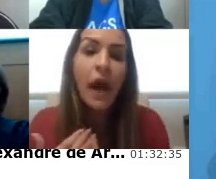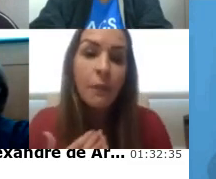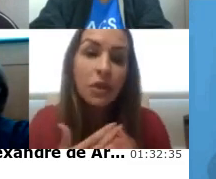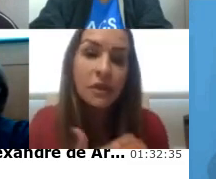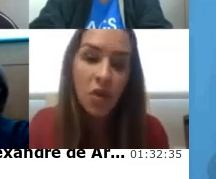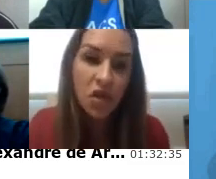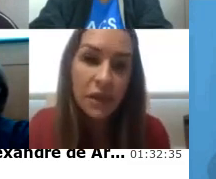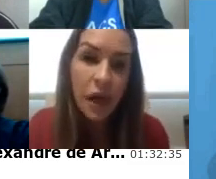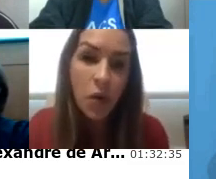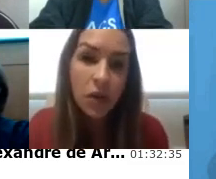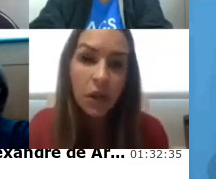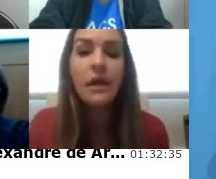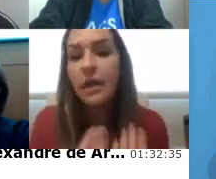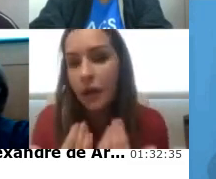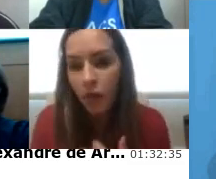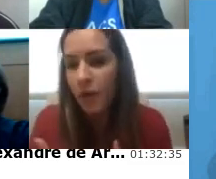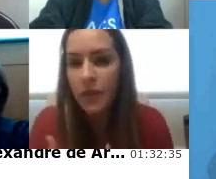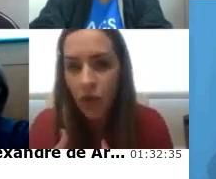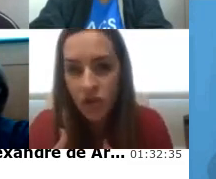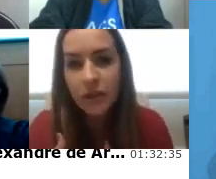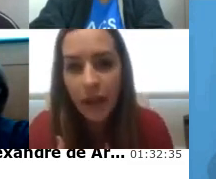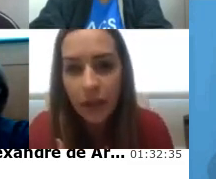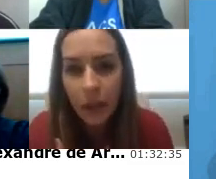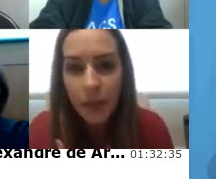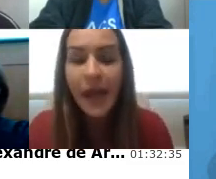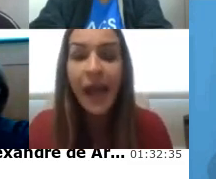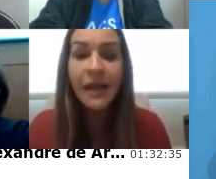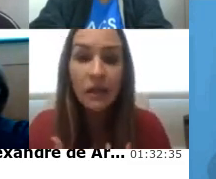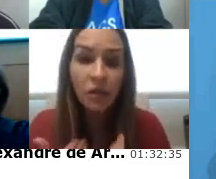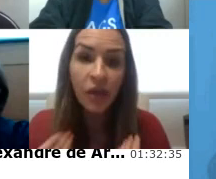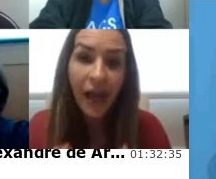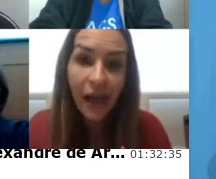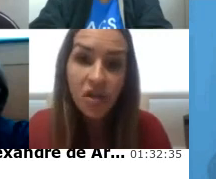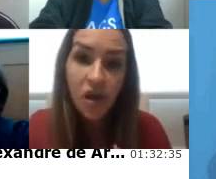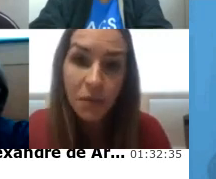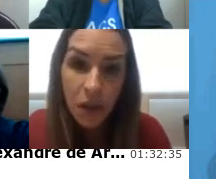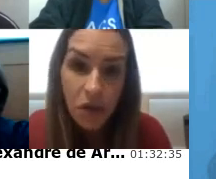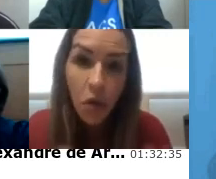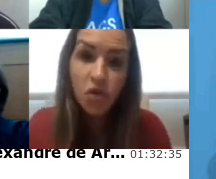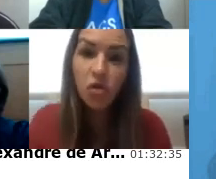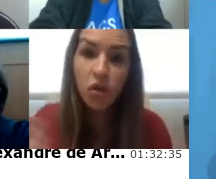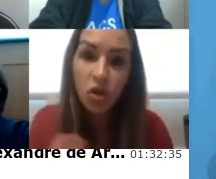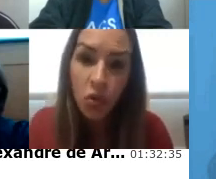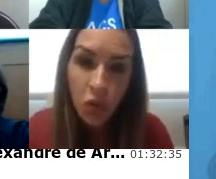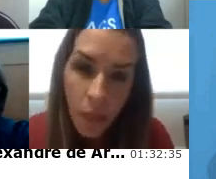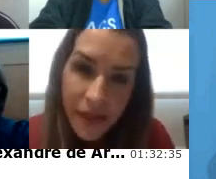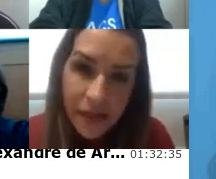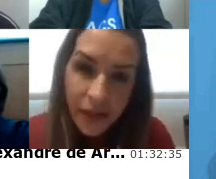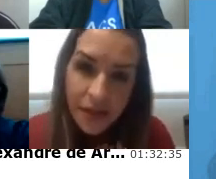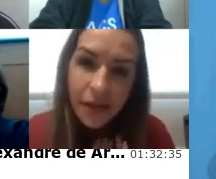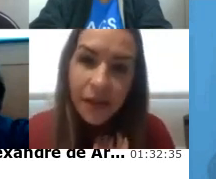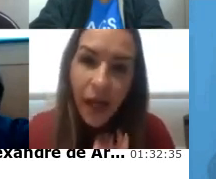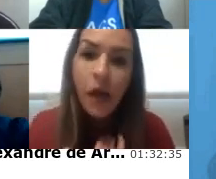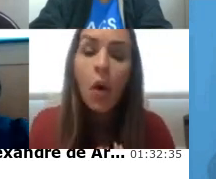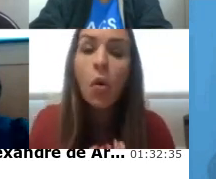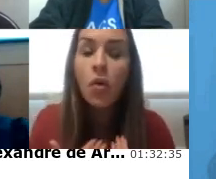então a importância do agente de saúde e obviamente do restante da equipe é identificar esses caminhos e construir junto com o